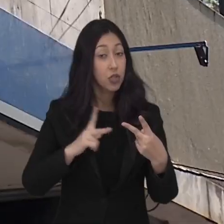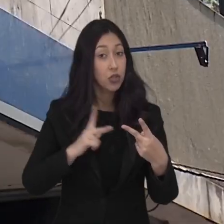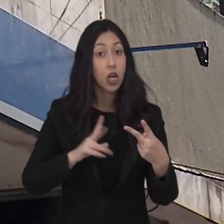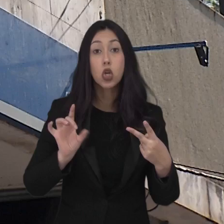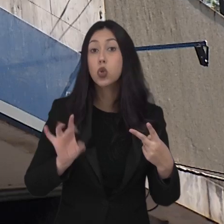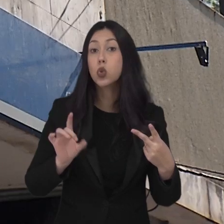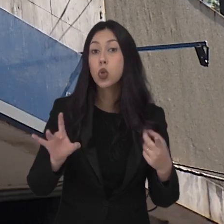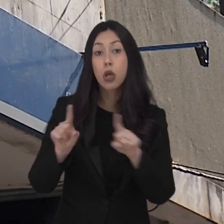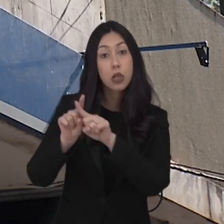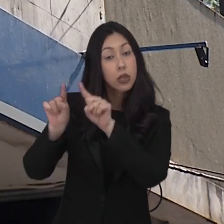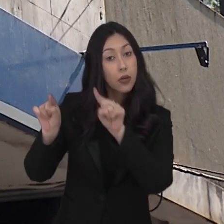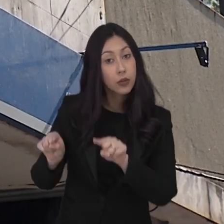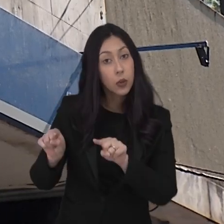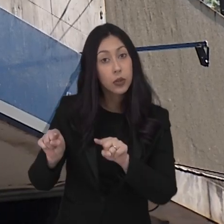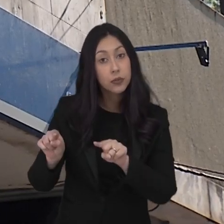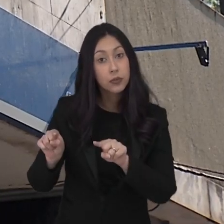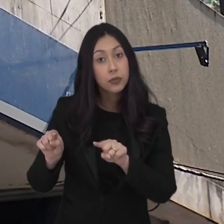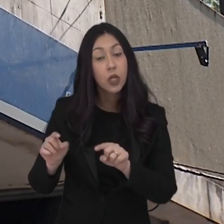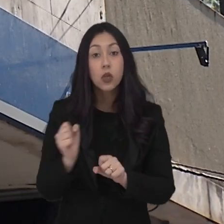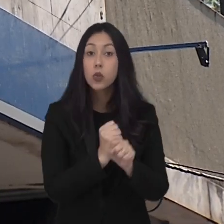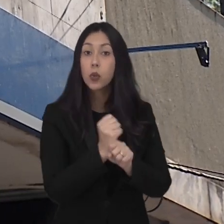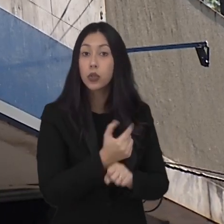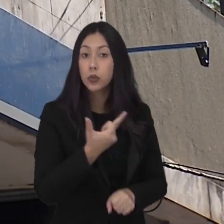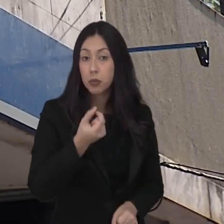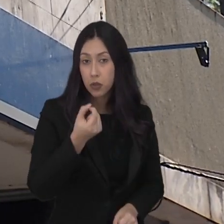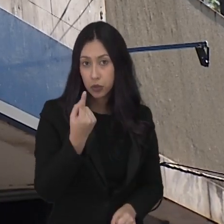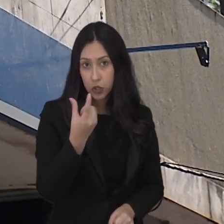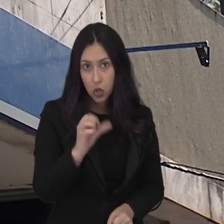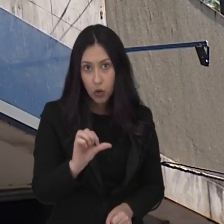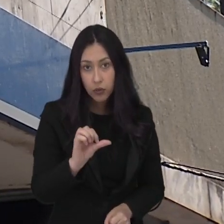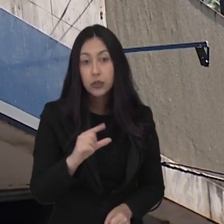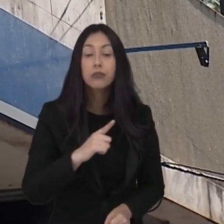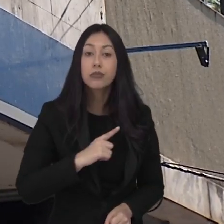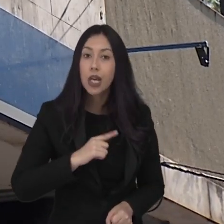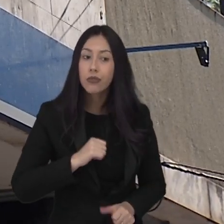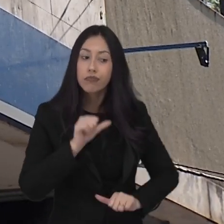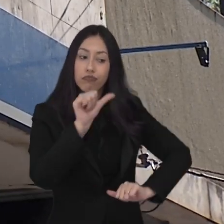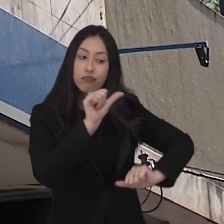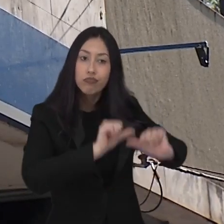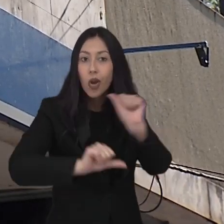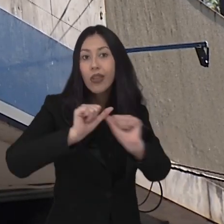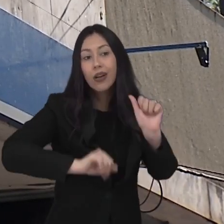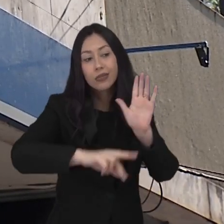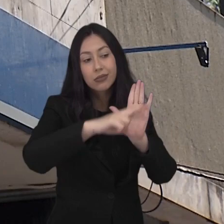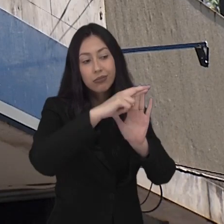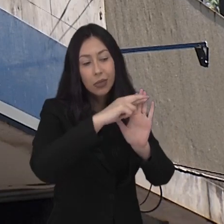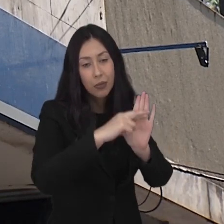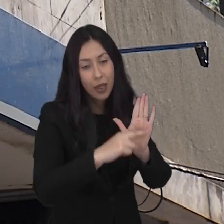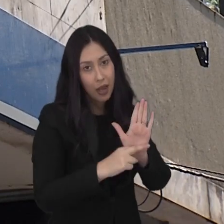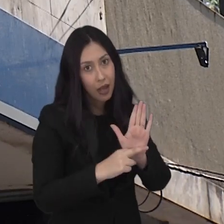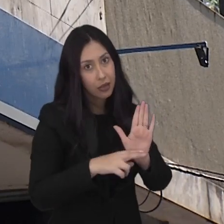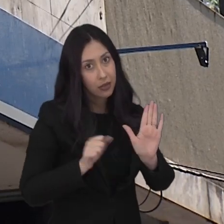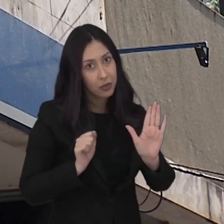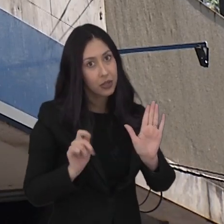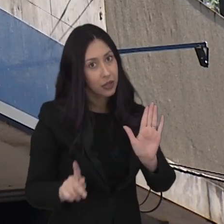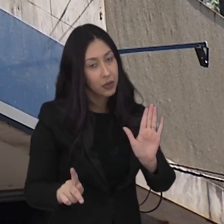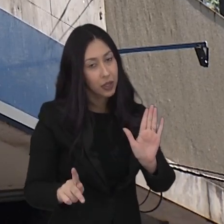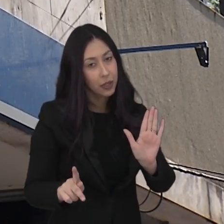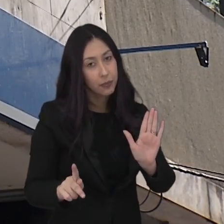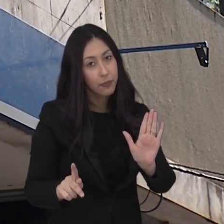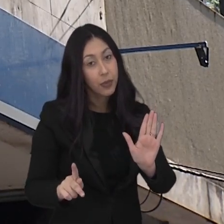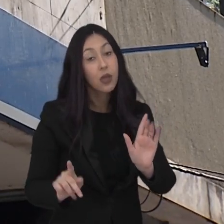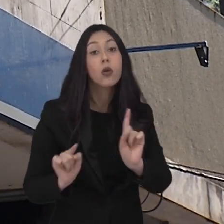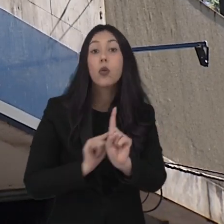é destinado aos servidores públicos. Em 2019, ela passou por alterações nas regras de